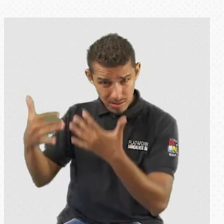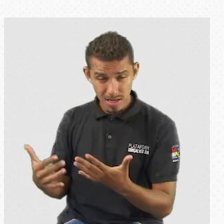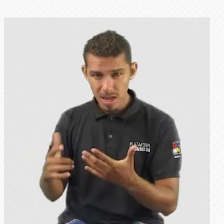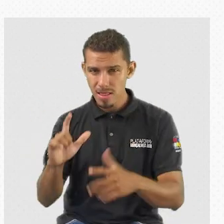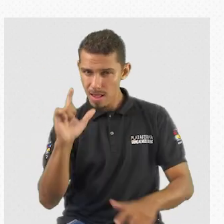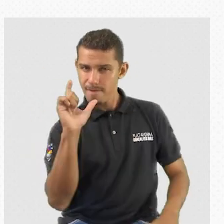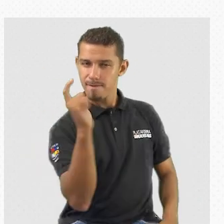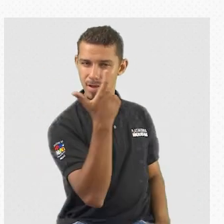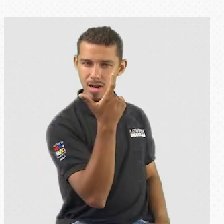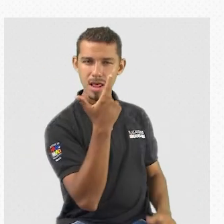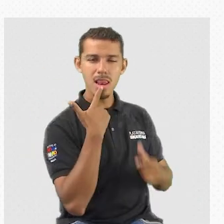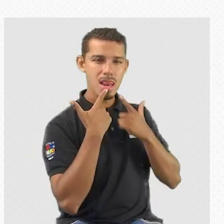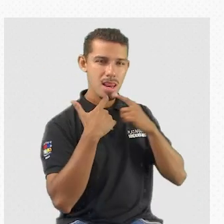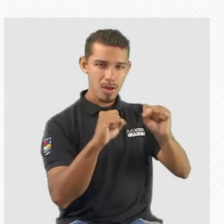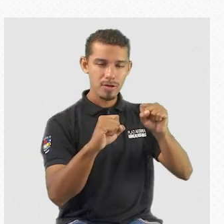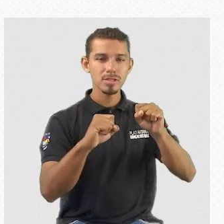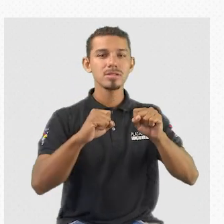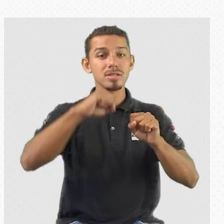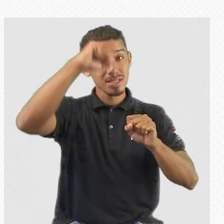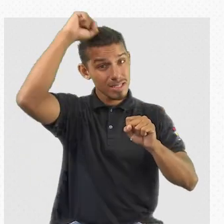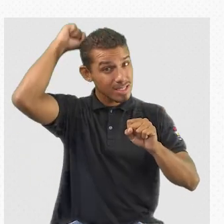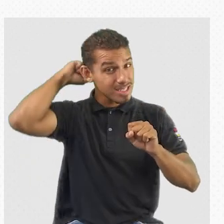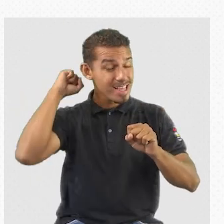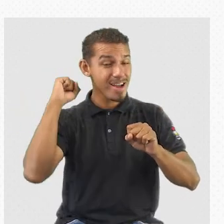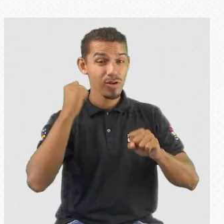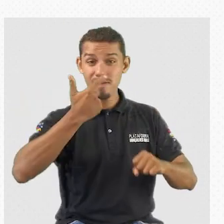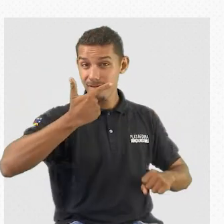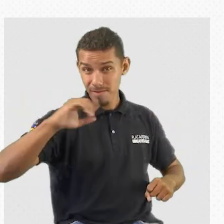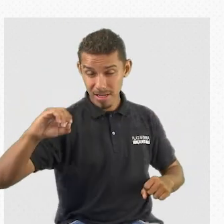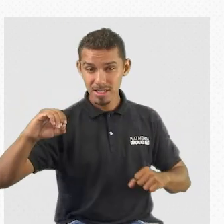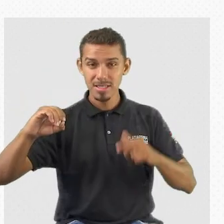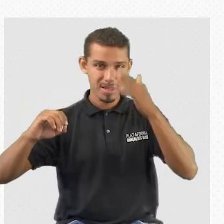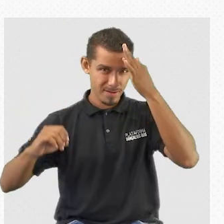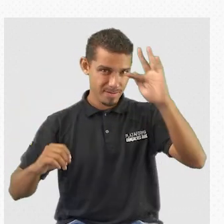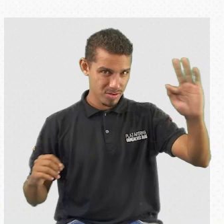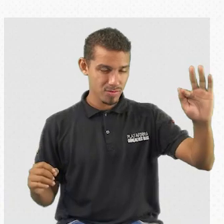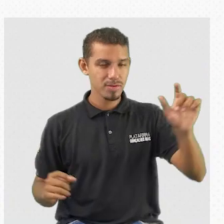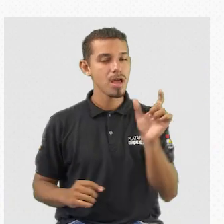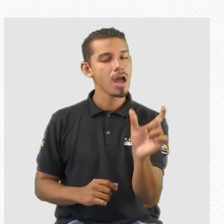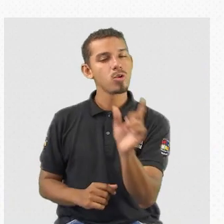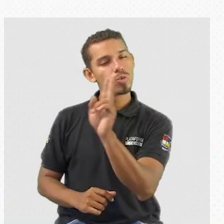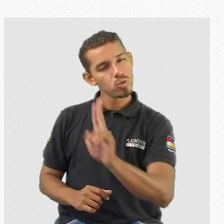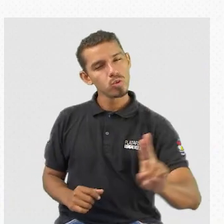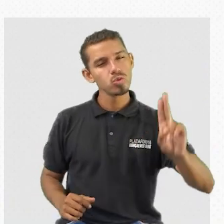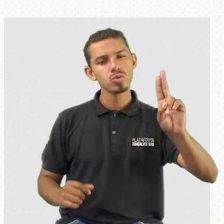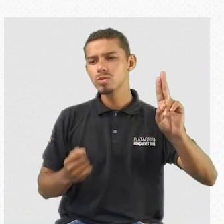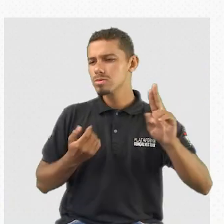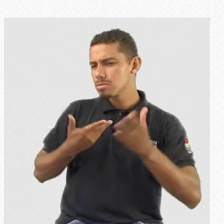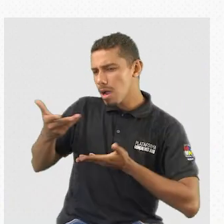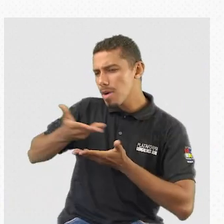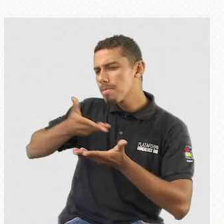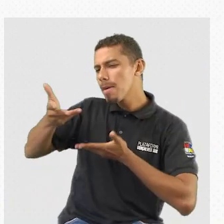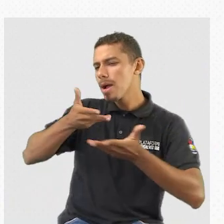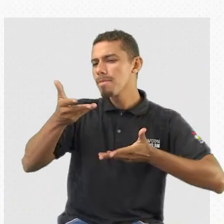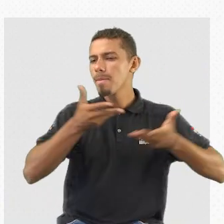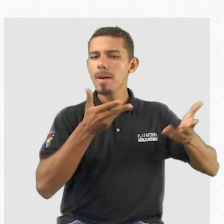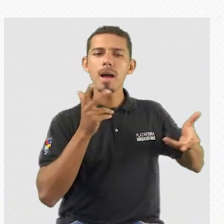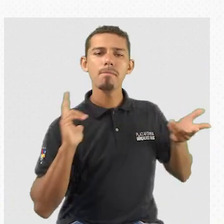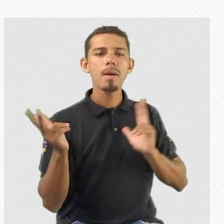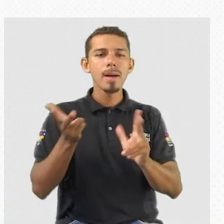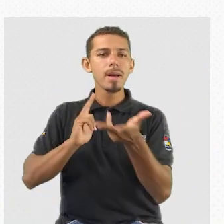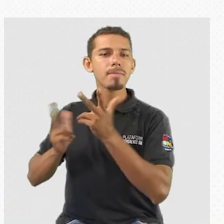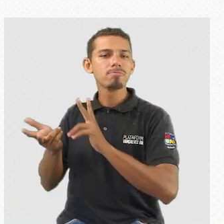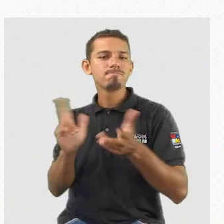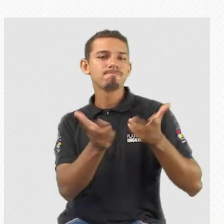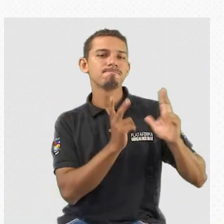virada linguística na filosofia no século XX, é no uso social. e não como uma correspondência lógica